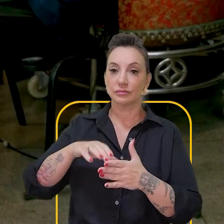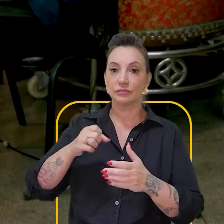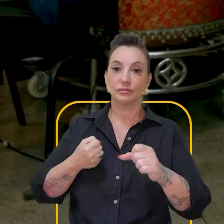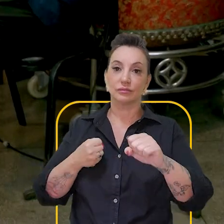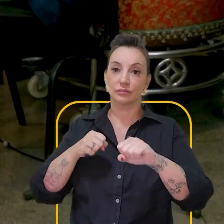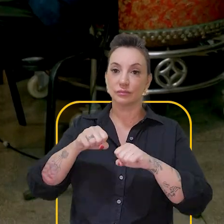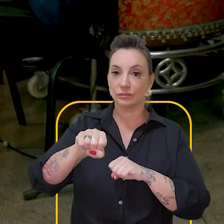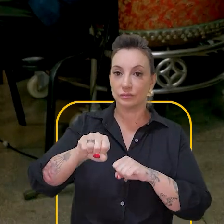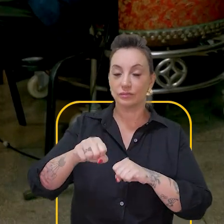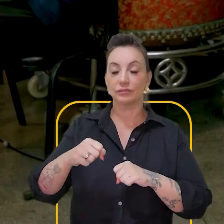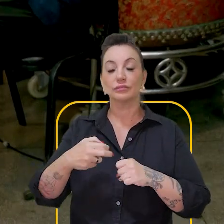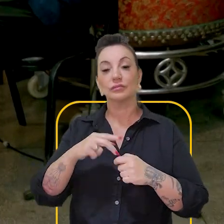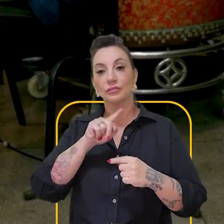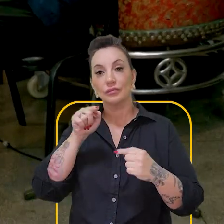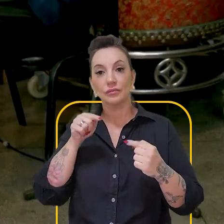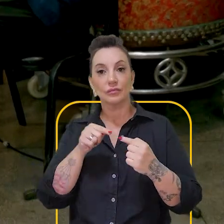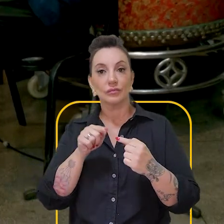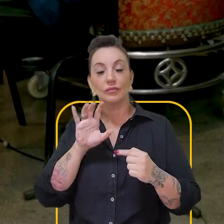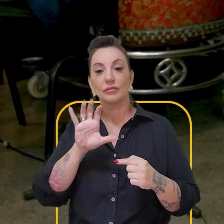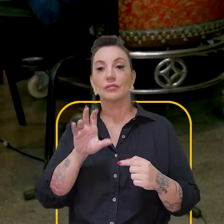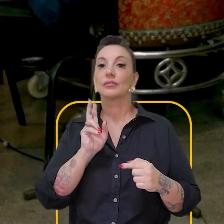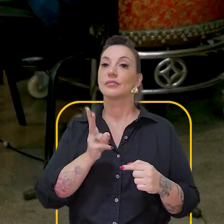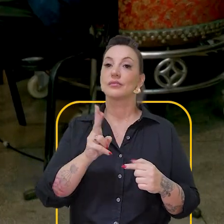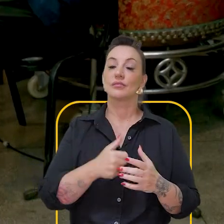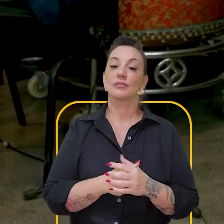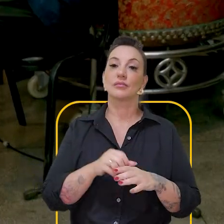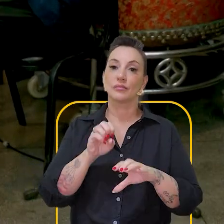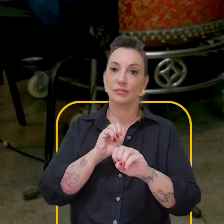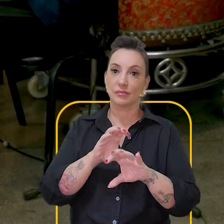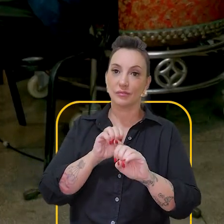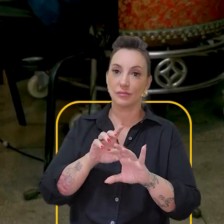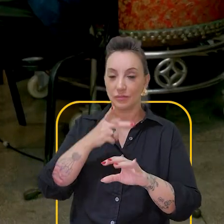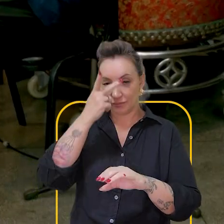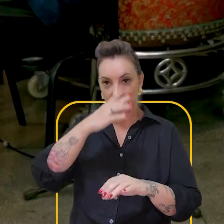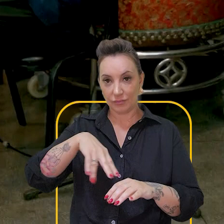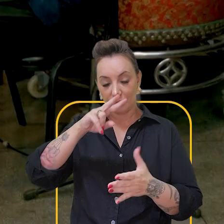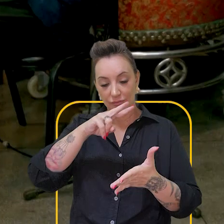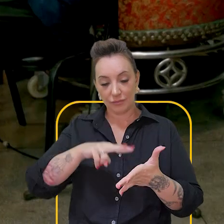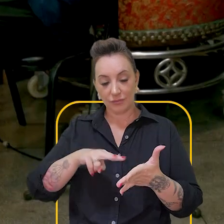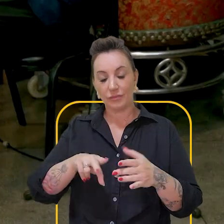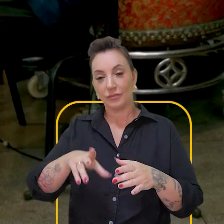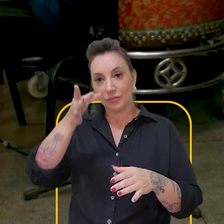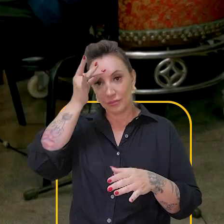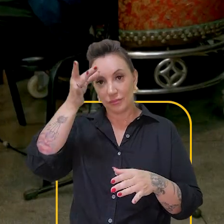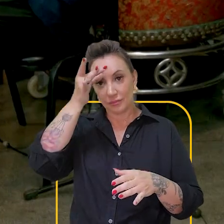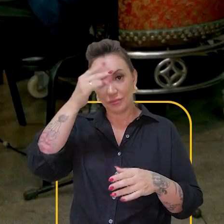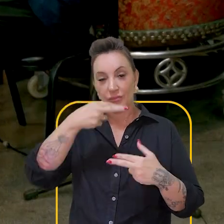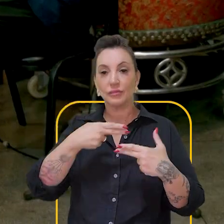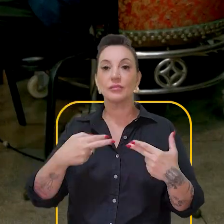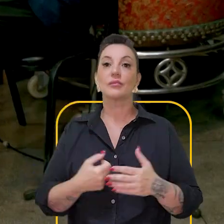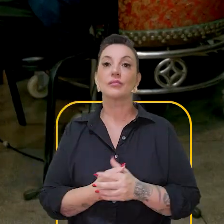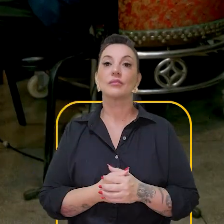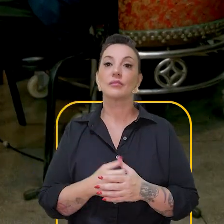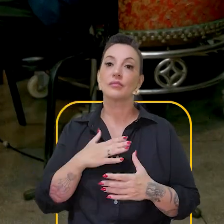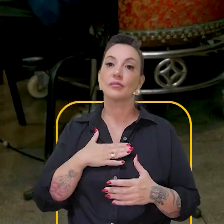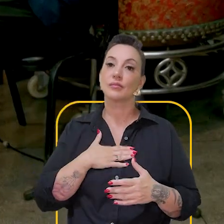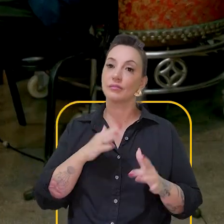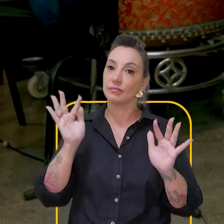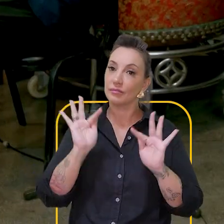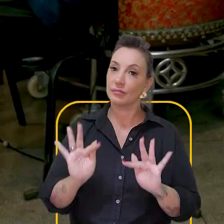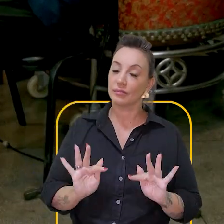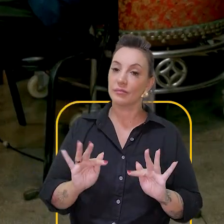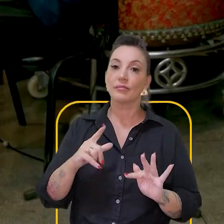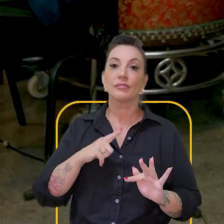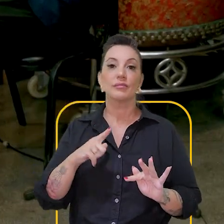soco alguma coisa assim o meu objetivo sempre foi esse passar algo que o pessoal pudesse ler e absorver alguma coisa e eu